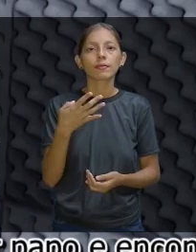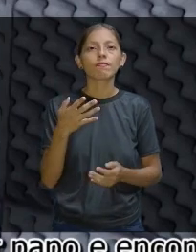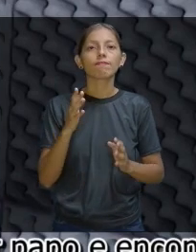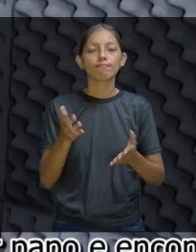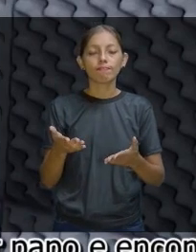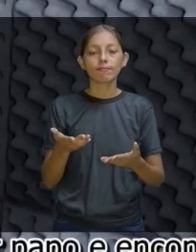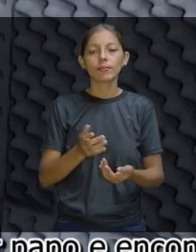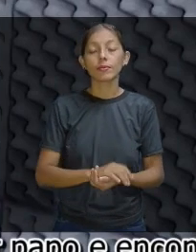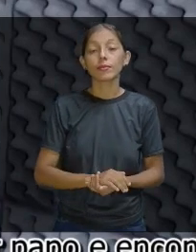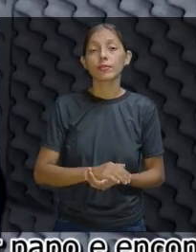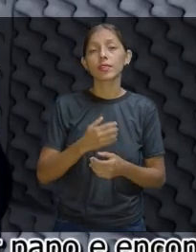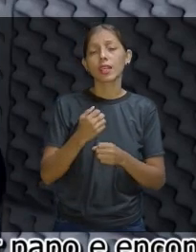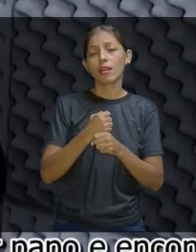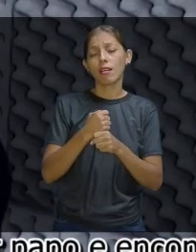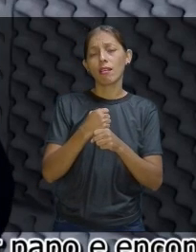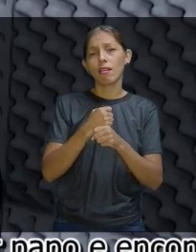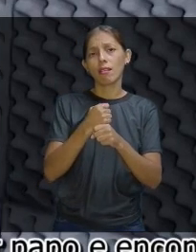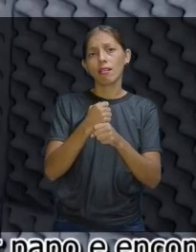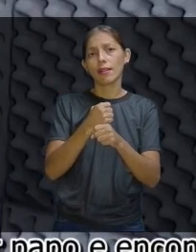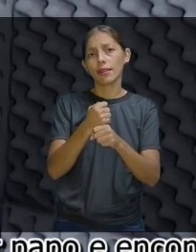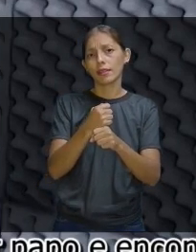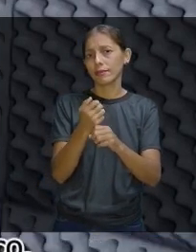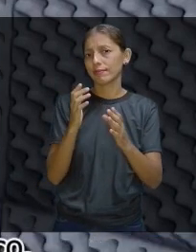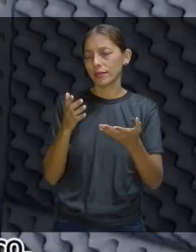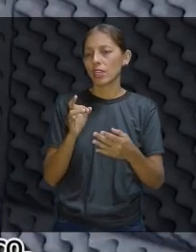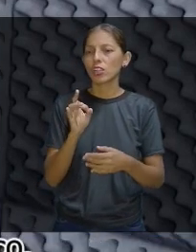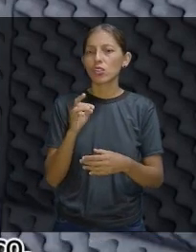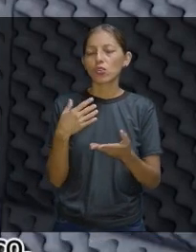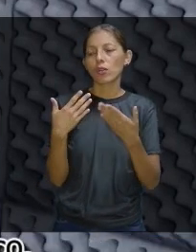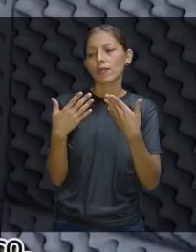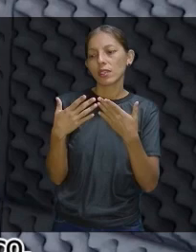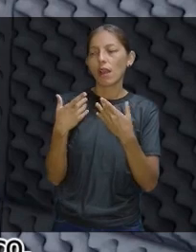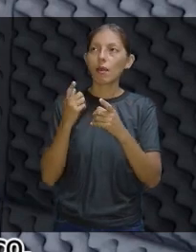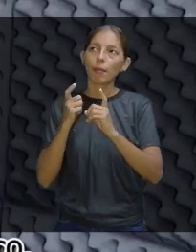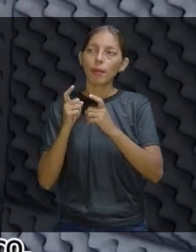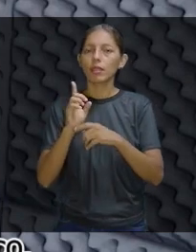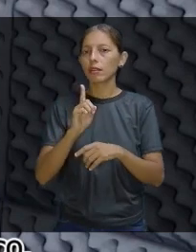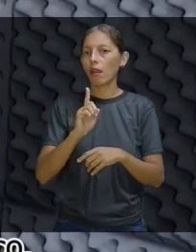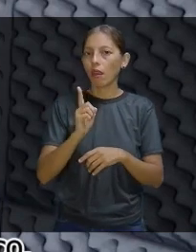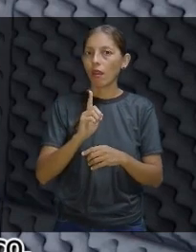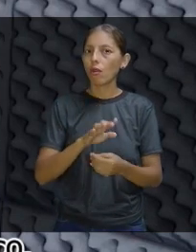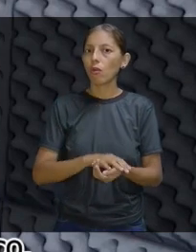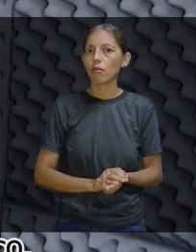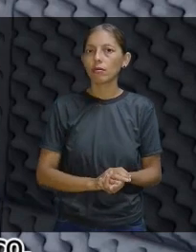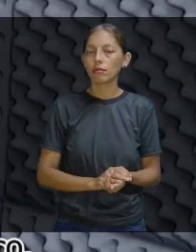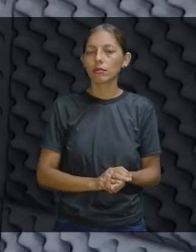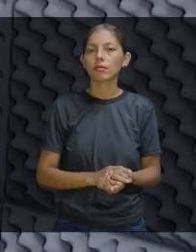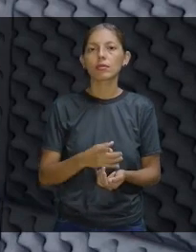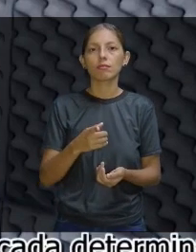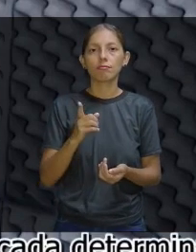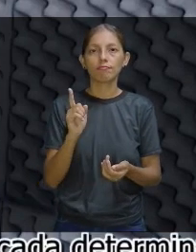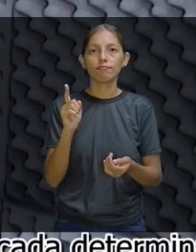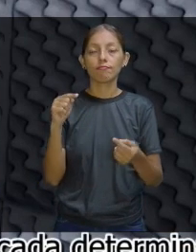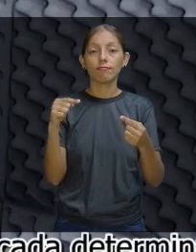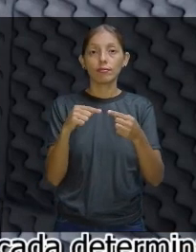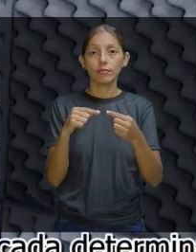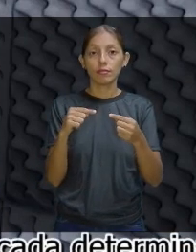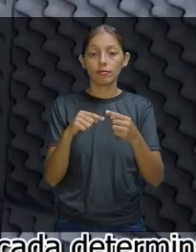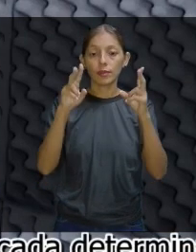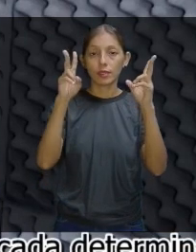início. Não é só para a gente bater papo e encontrar os amigos. Isso tem um conteúdo técnico-científico. Nós